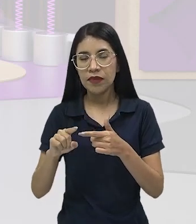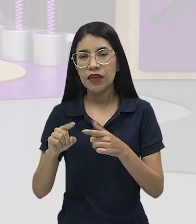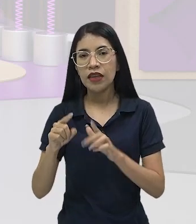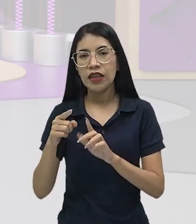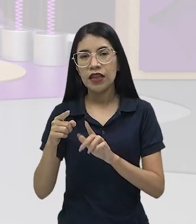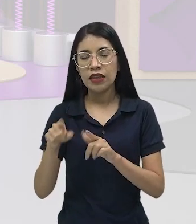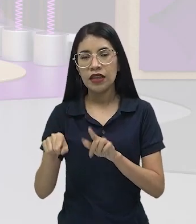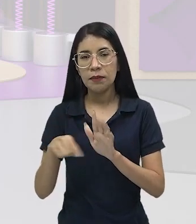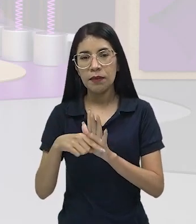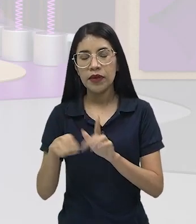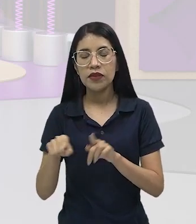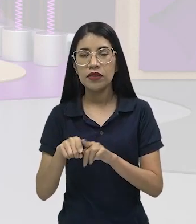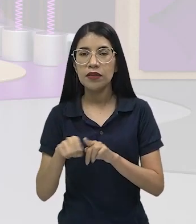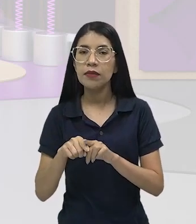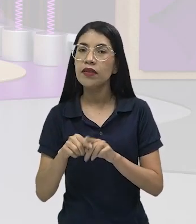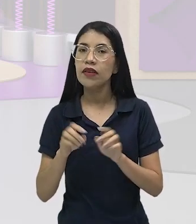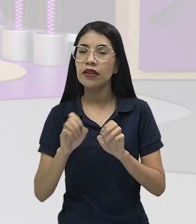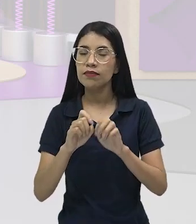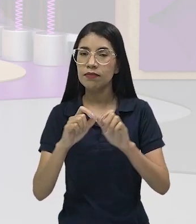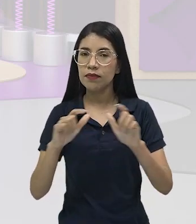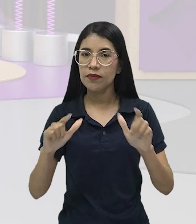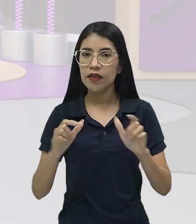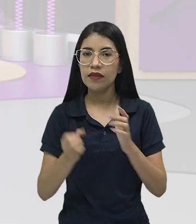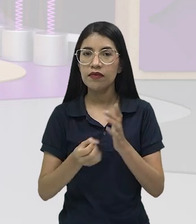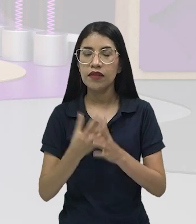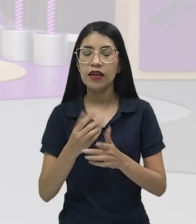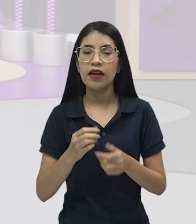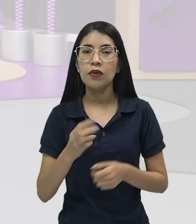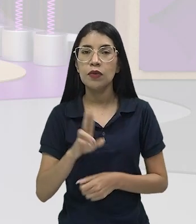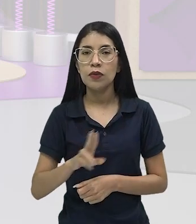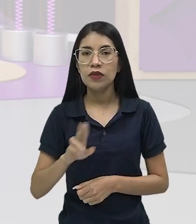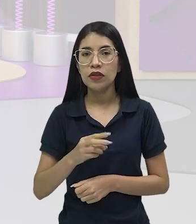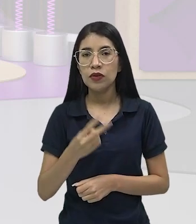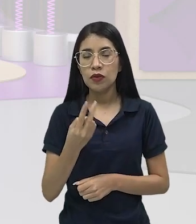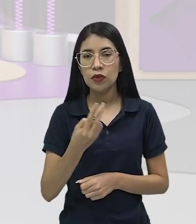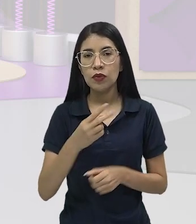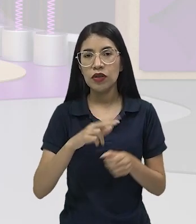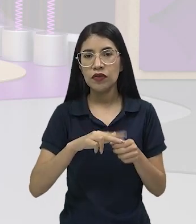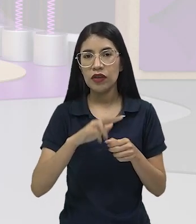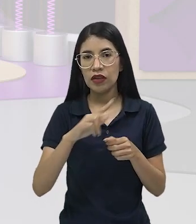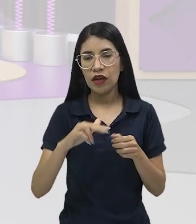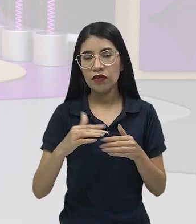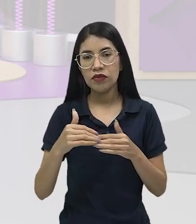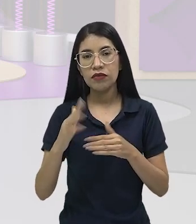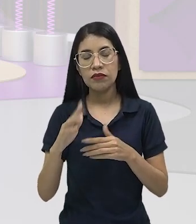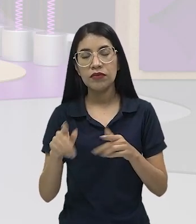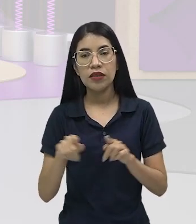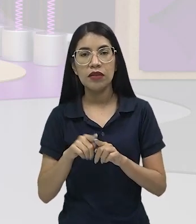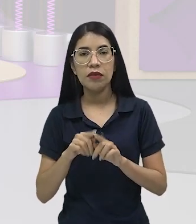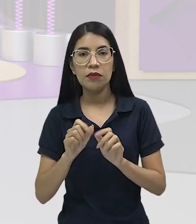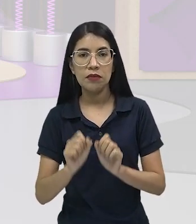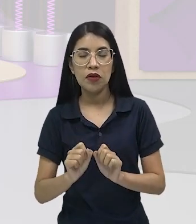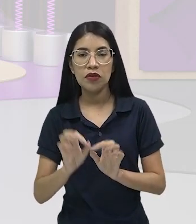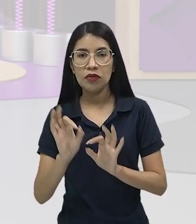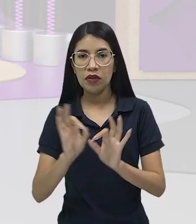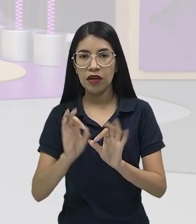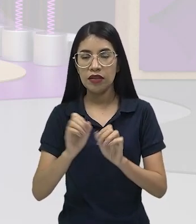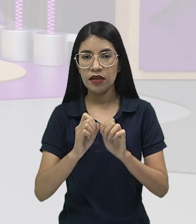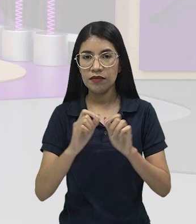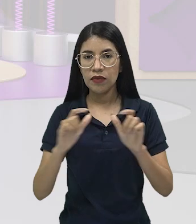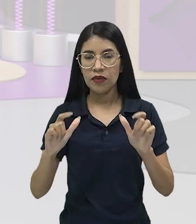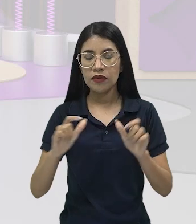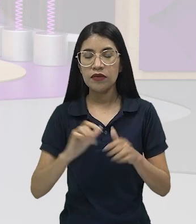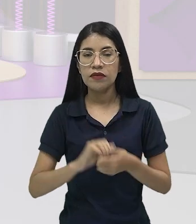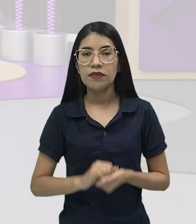equações, certo? De duas ou mais variáveis, você pode construir